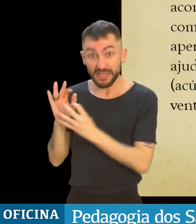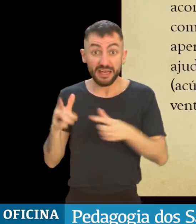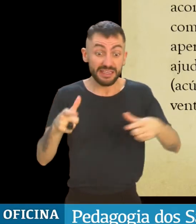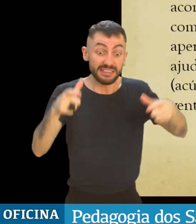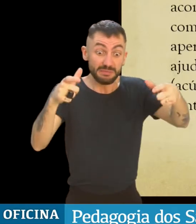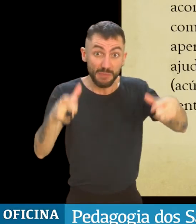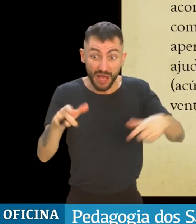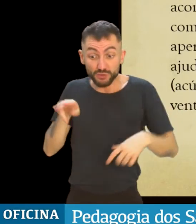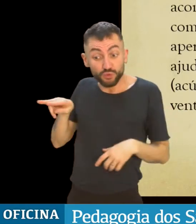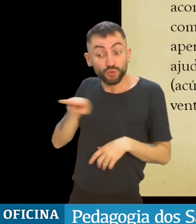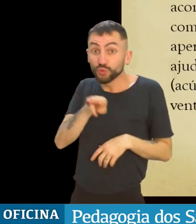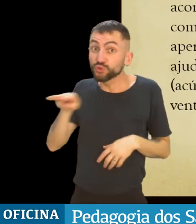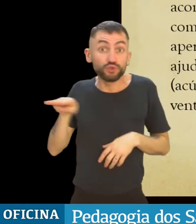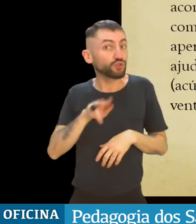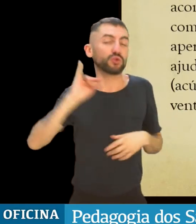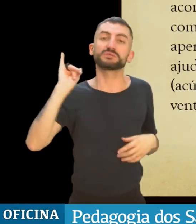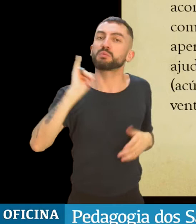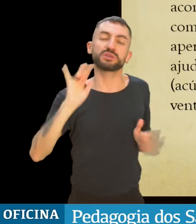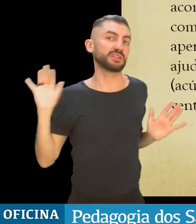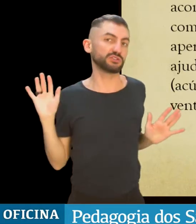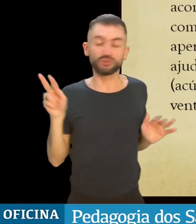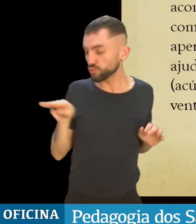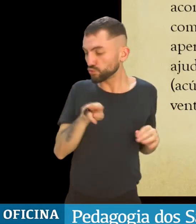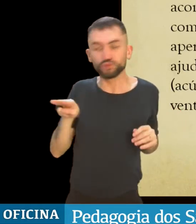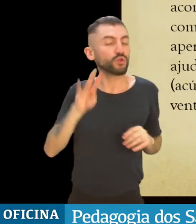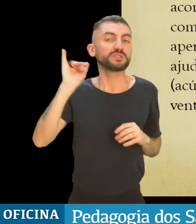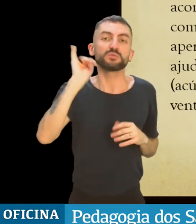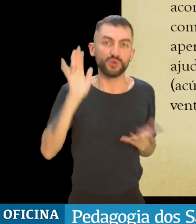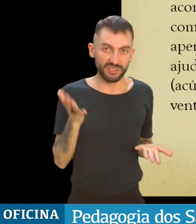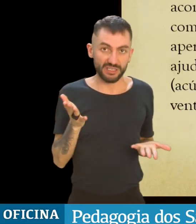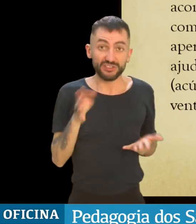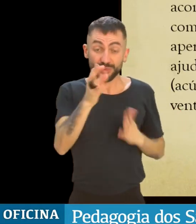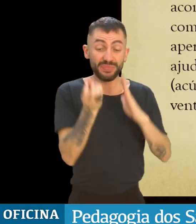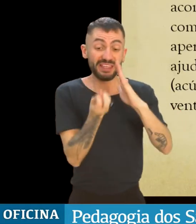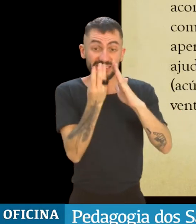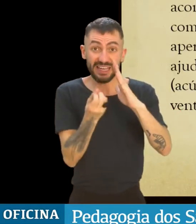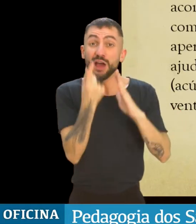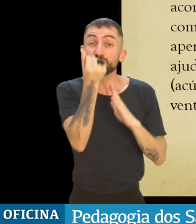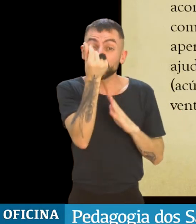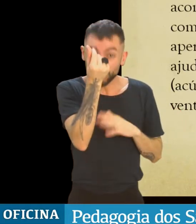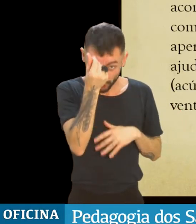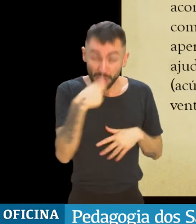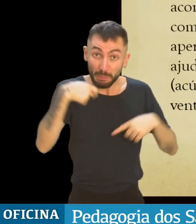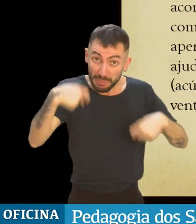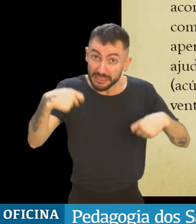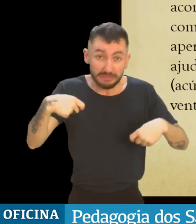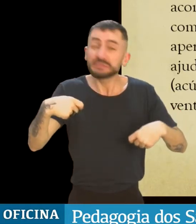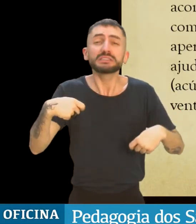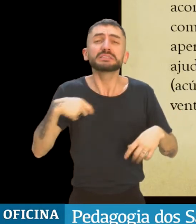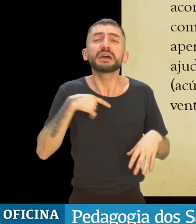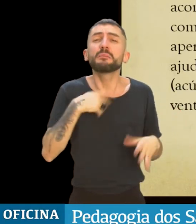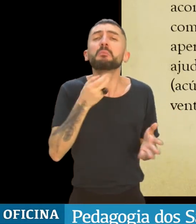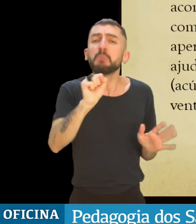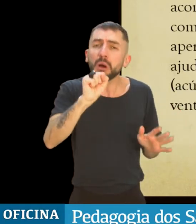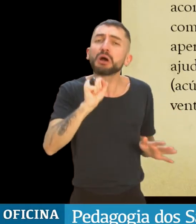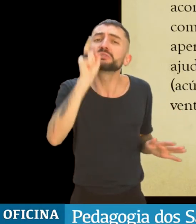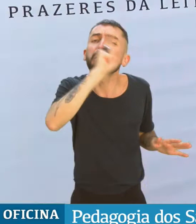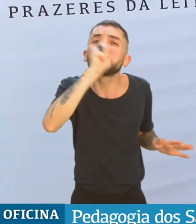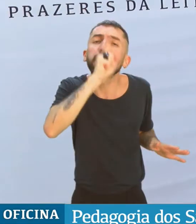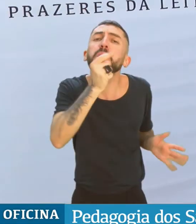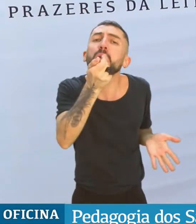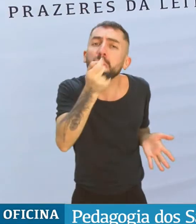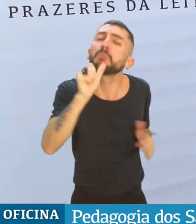né? Por quê? Porque o sarau, ele precisa de pouquíssimos recursos para acontecer. Se você for usar um sarau para